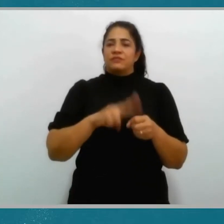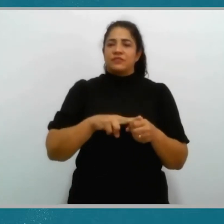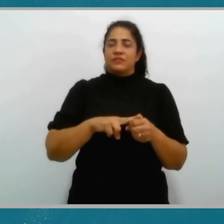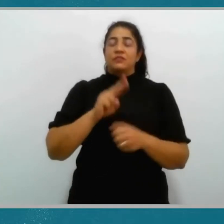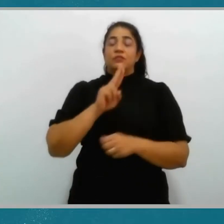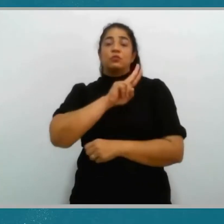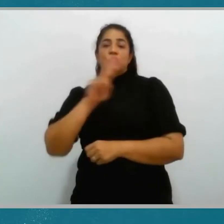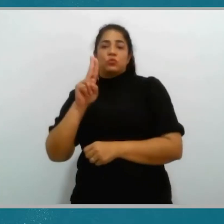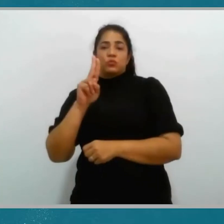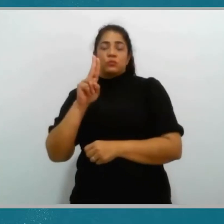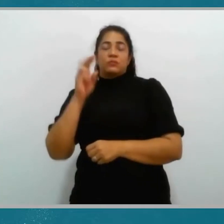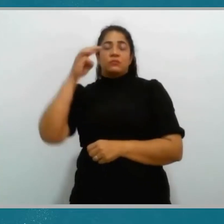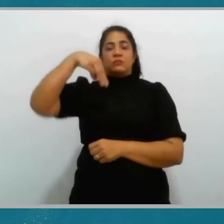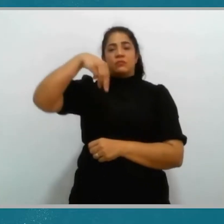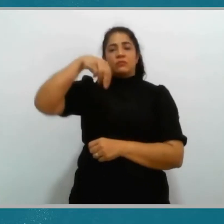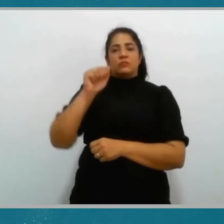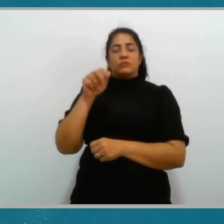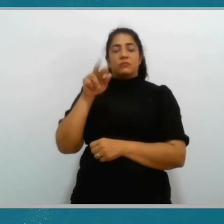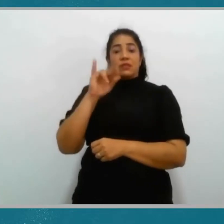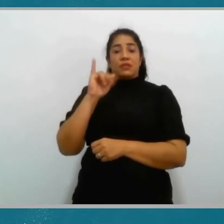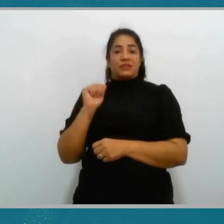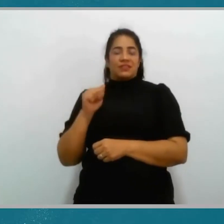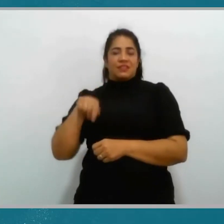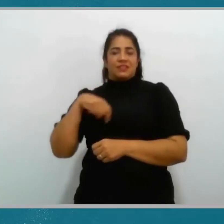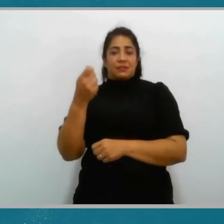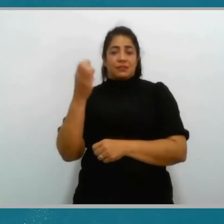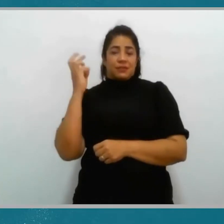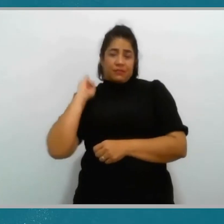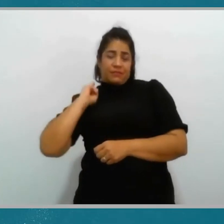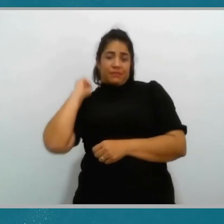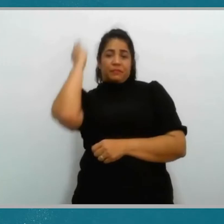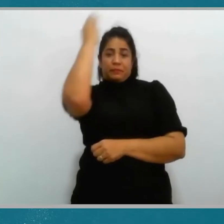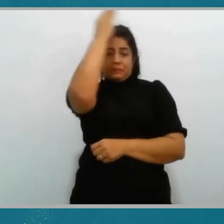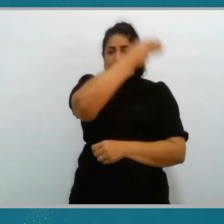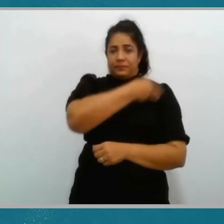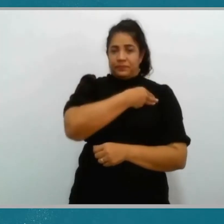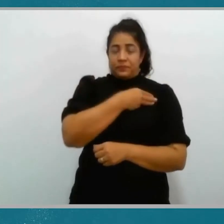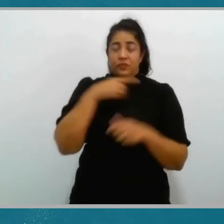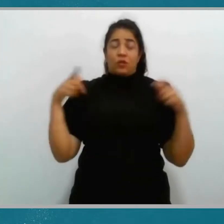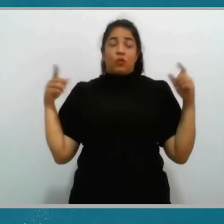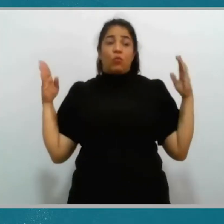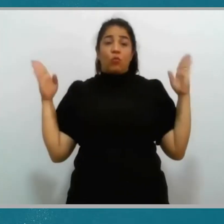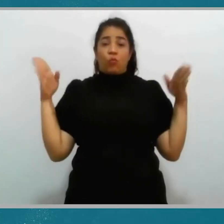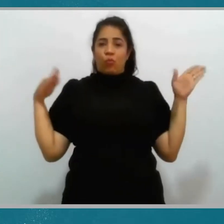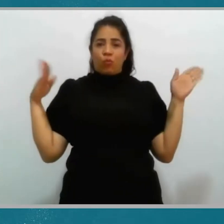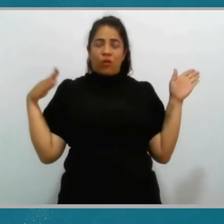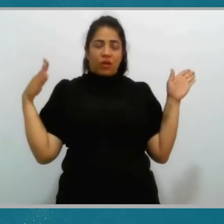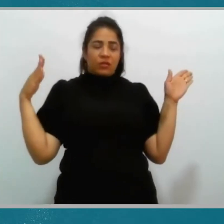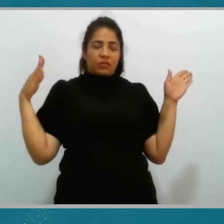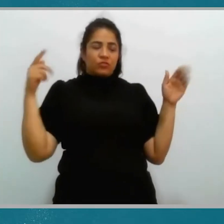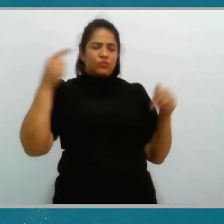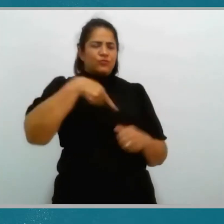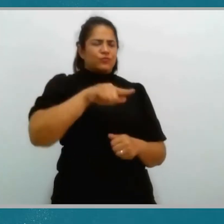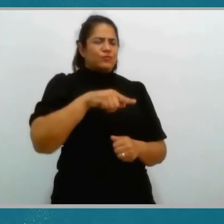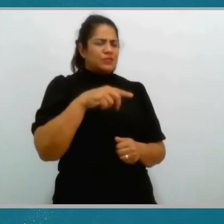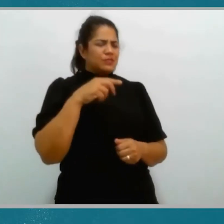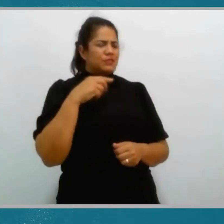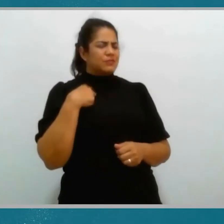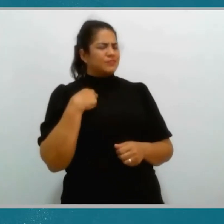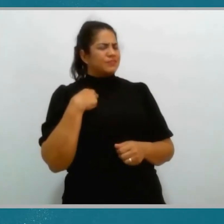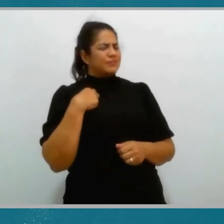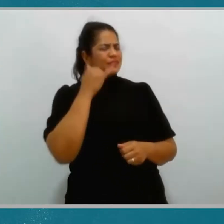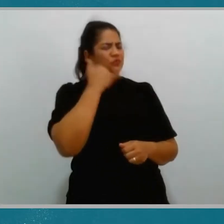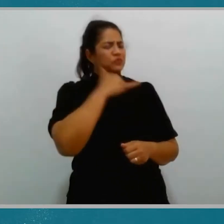estava, disse: alegra-te, muito favorecida, o Senhor é contigo. Ela, porém, ao ouvir